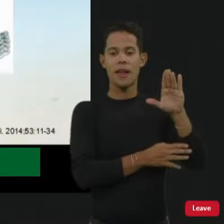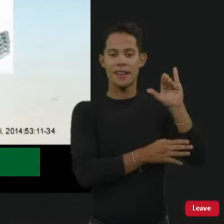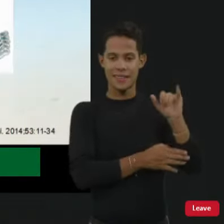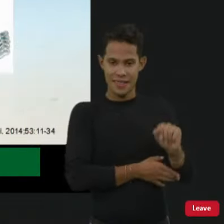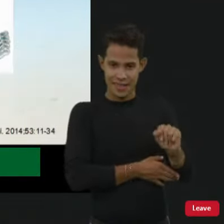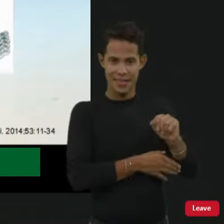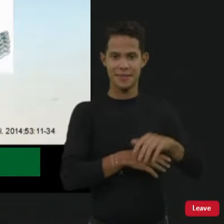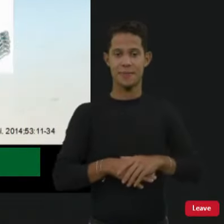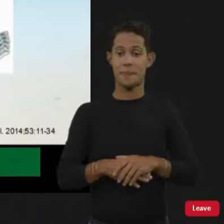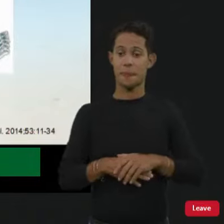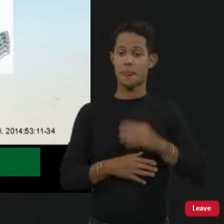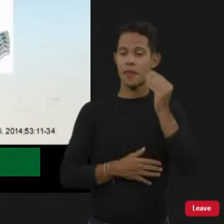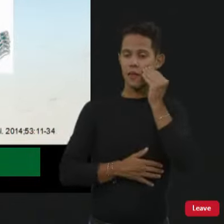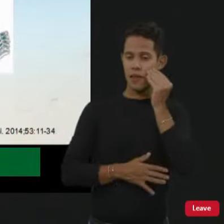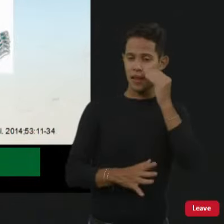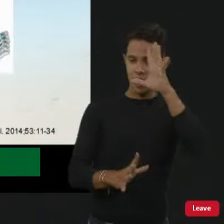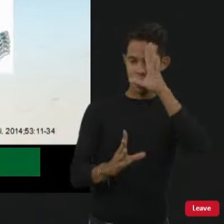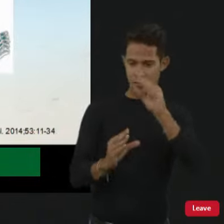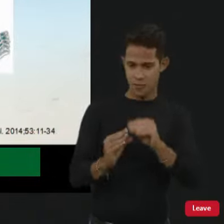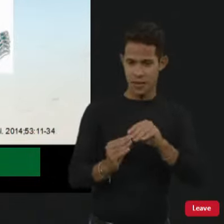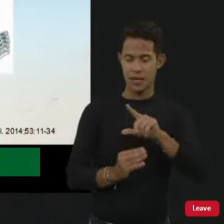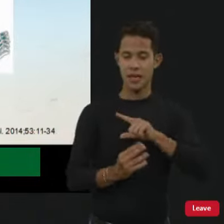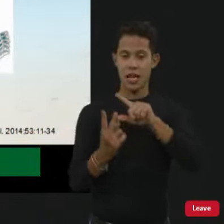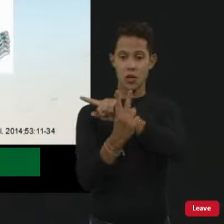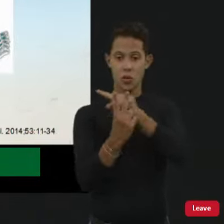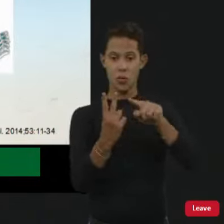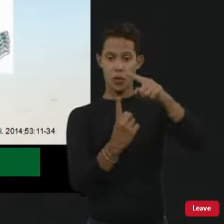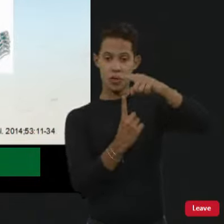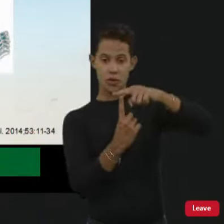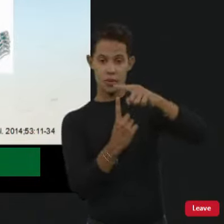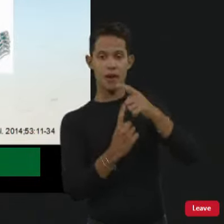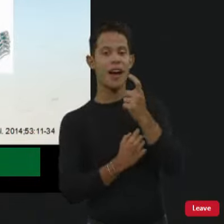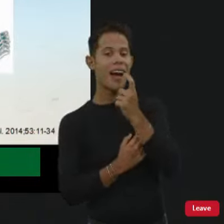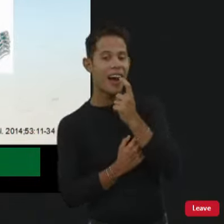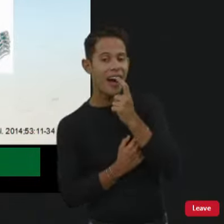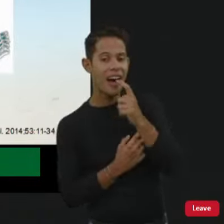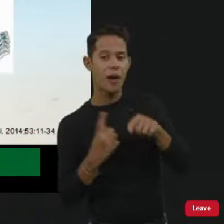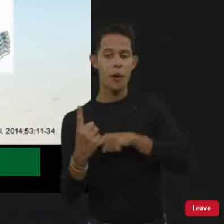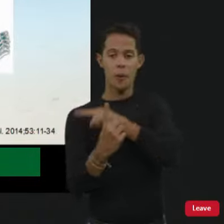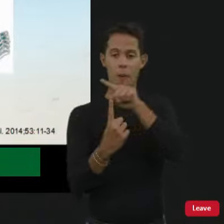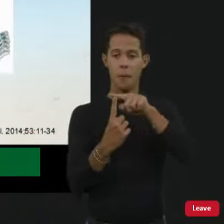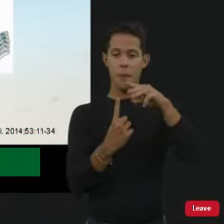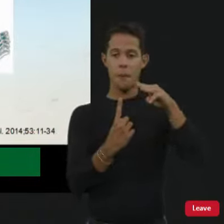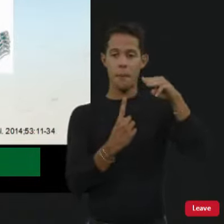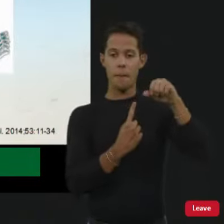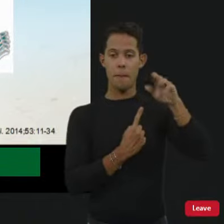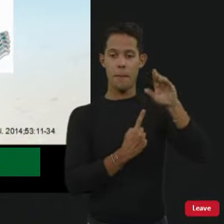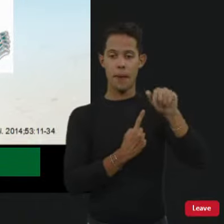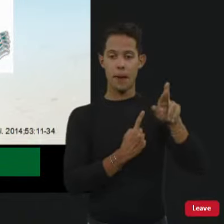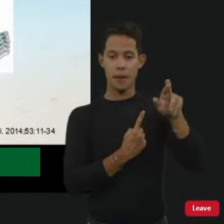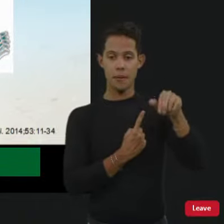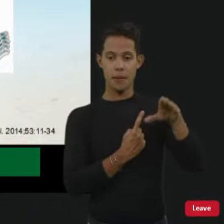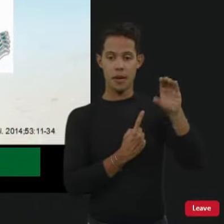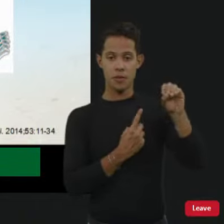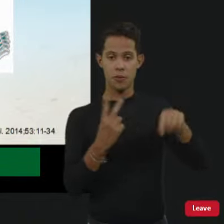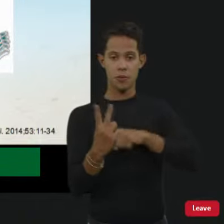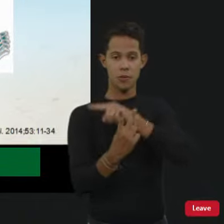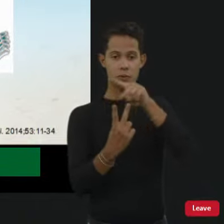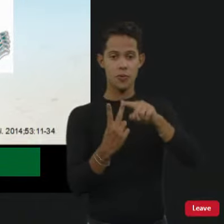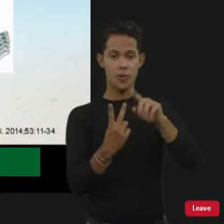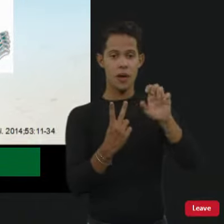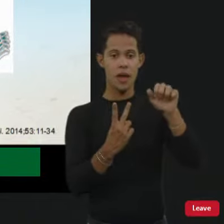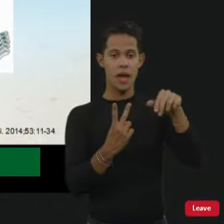Eu vou tentar resumir. Nós temos dois tipos de ossos, o osso membranoso e o osso endocondral. O